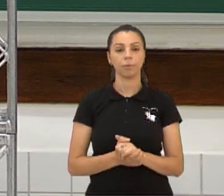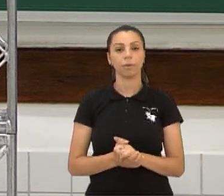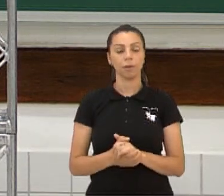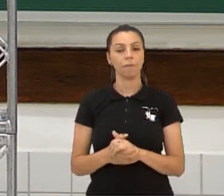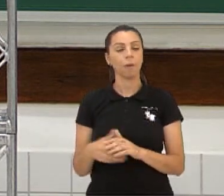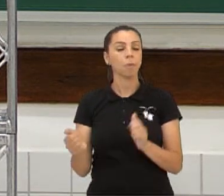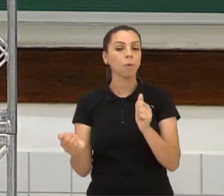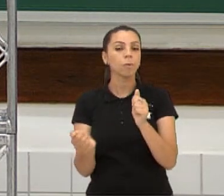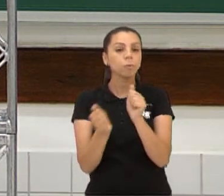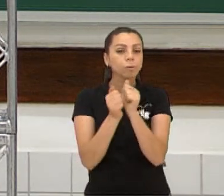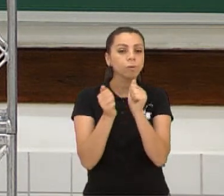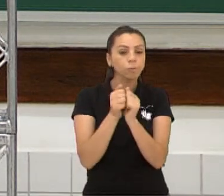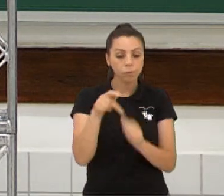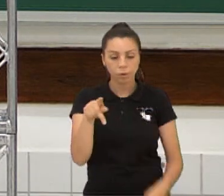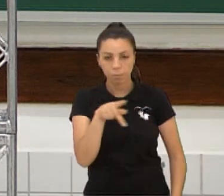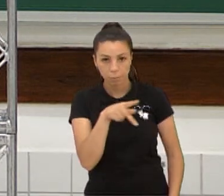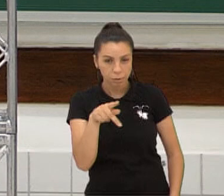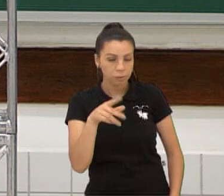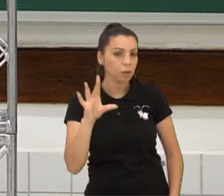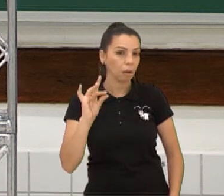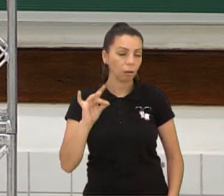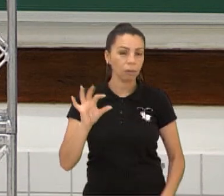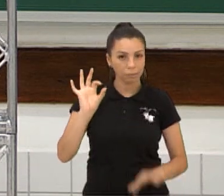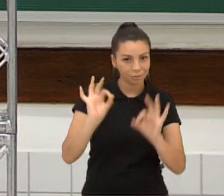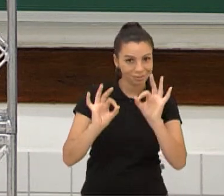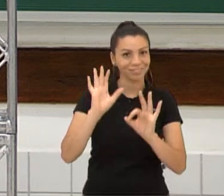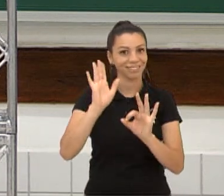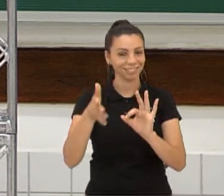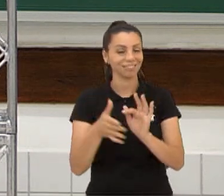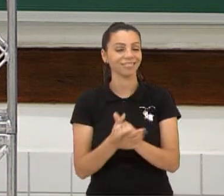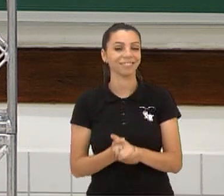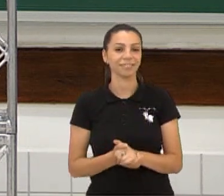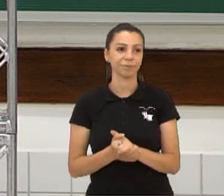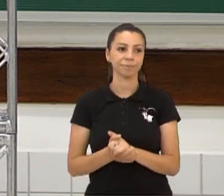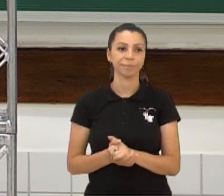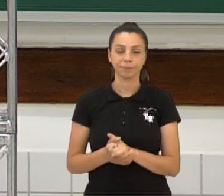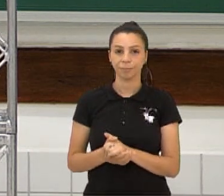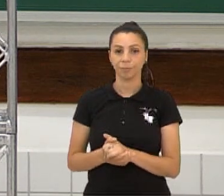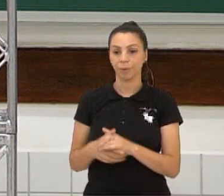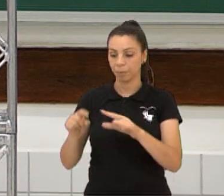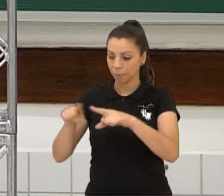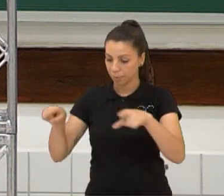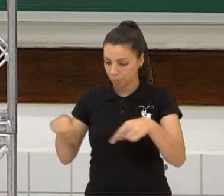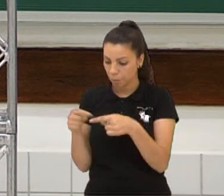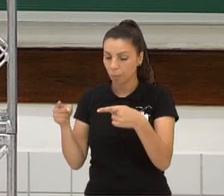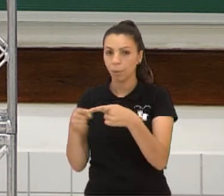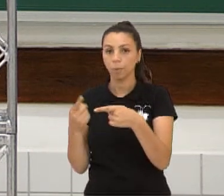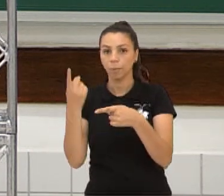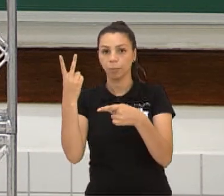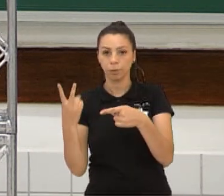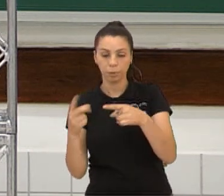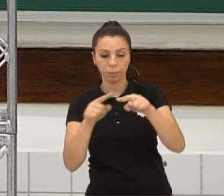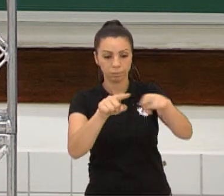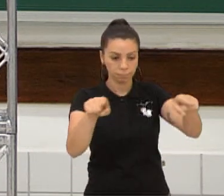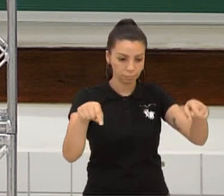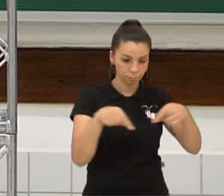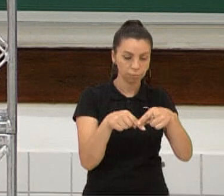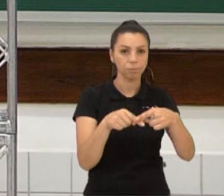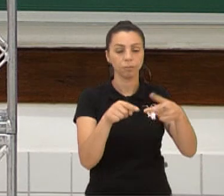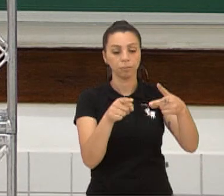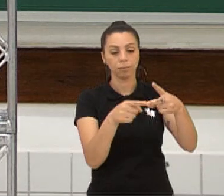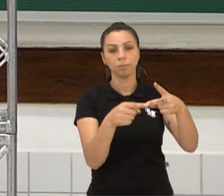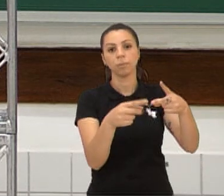deixou a cola aqui organizada, ó. Então, quarto 1 era 12 metros, quarto 2, 9 metros,